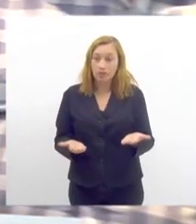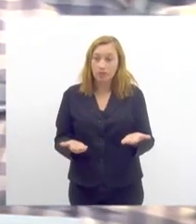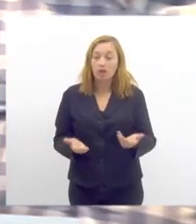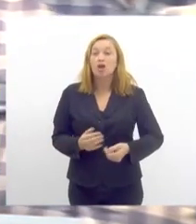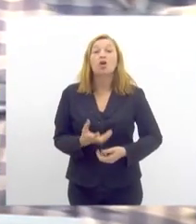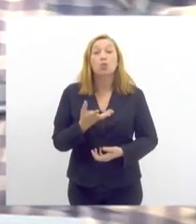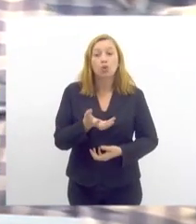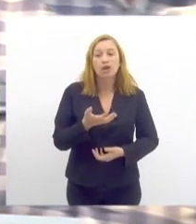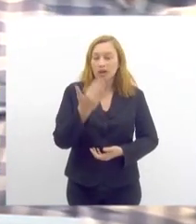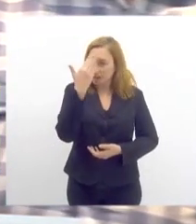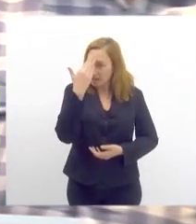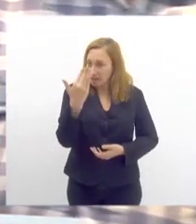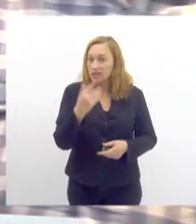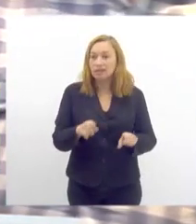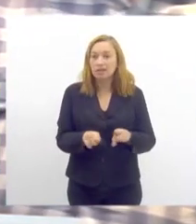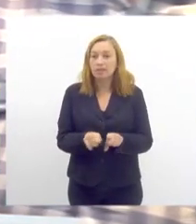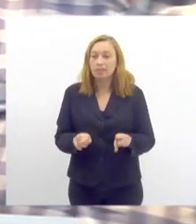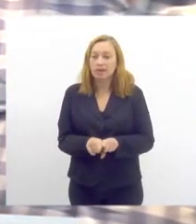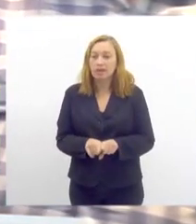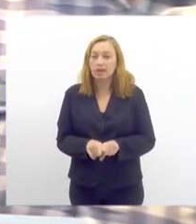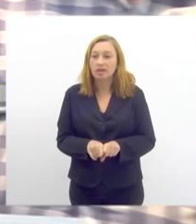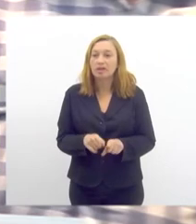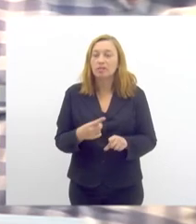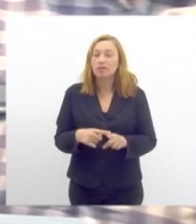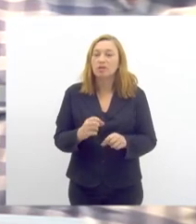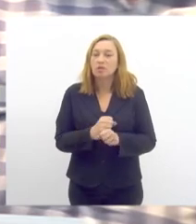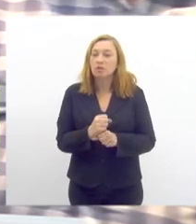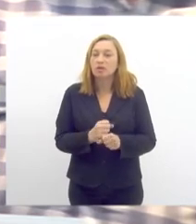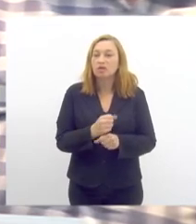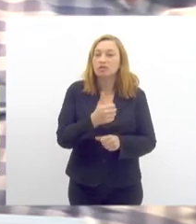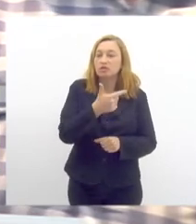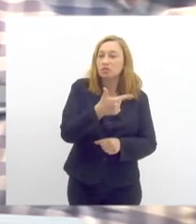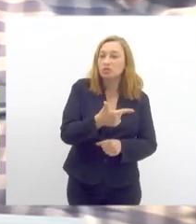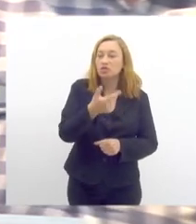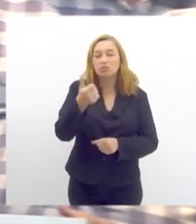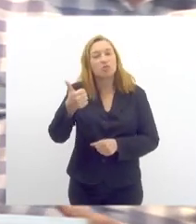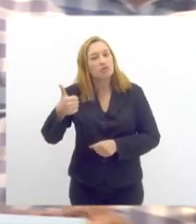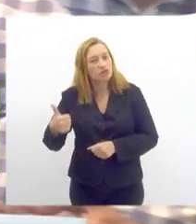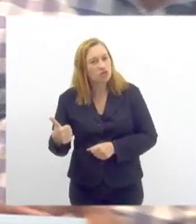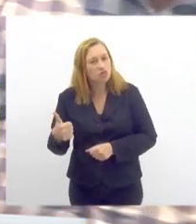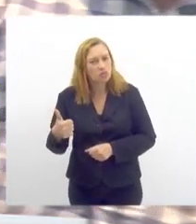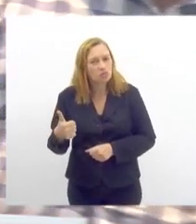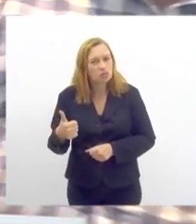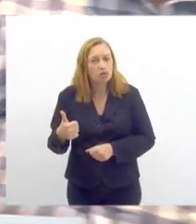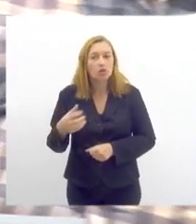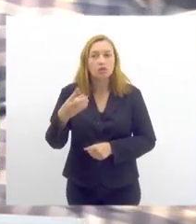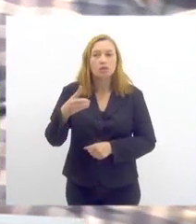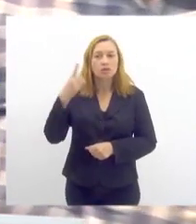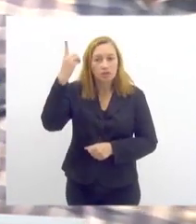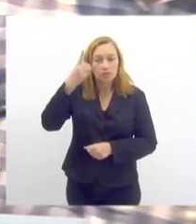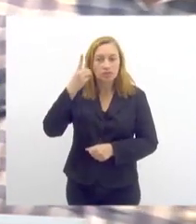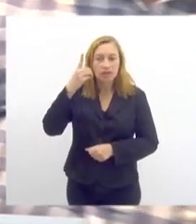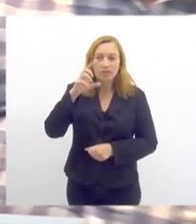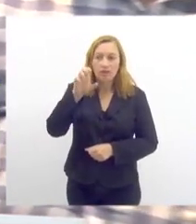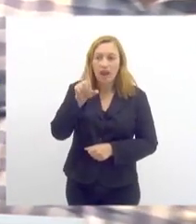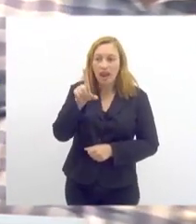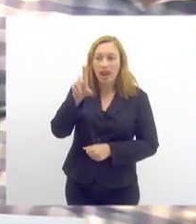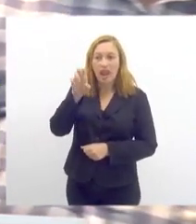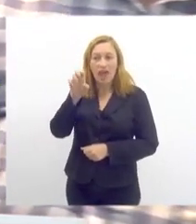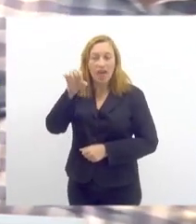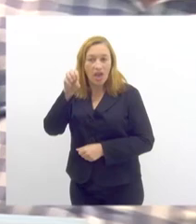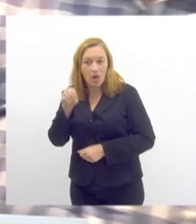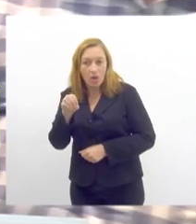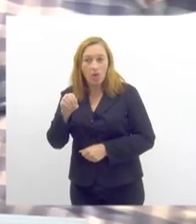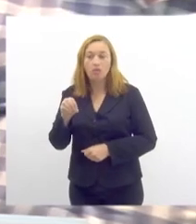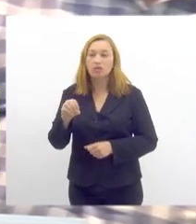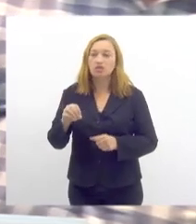Eu quero aqui agradecer também, porque desde 2021, que o deputado Léo Vieira também participou